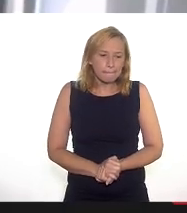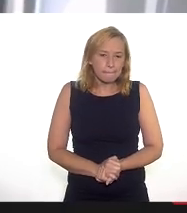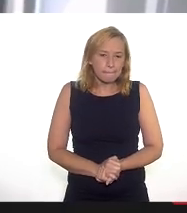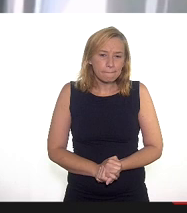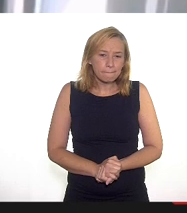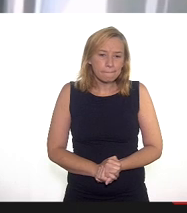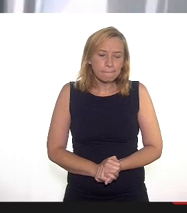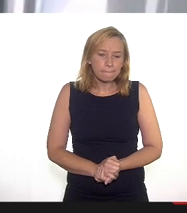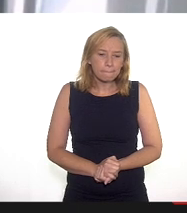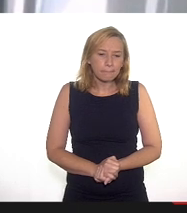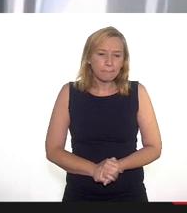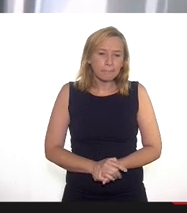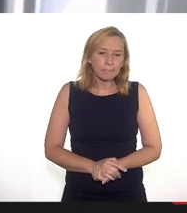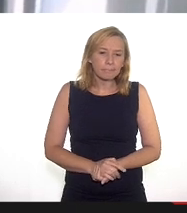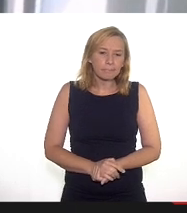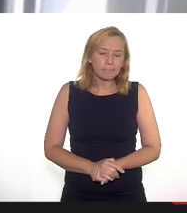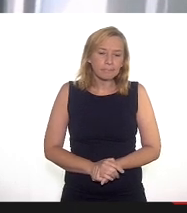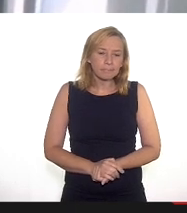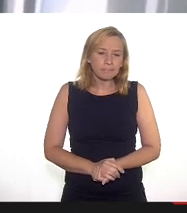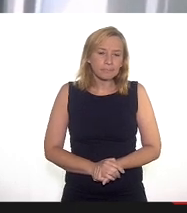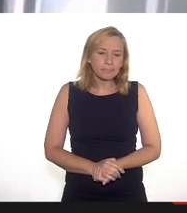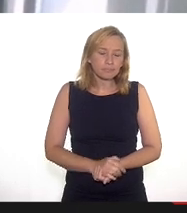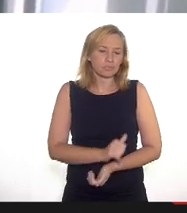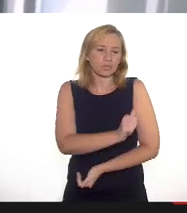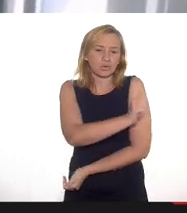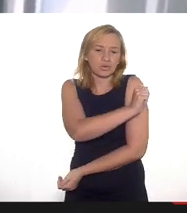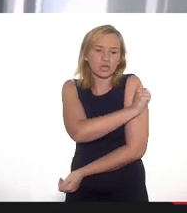da progressão dos alunos,